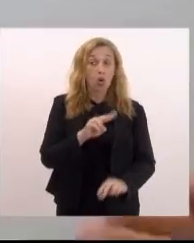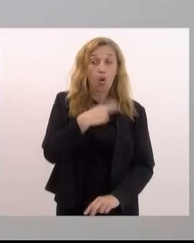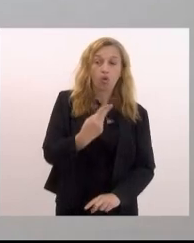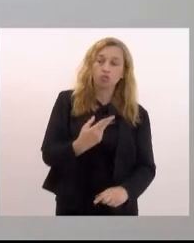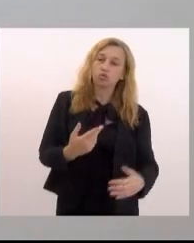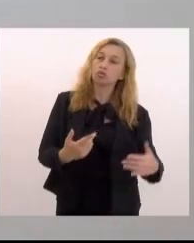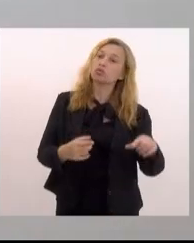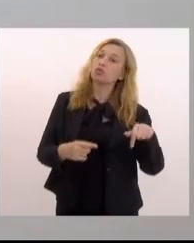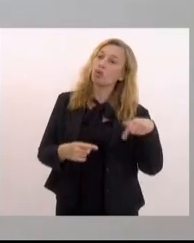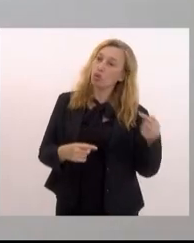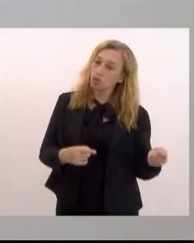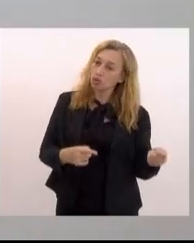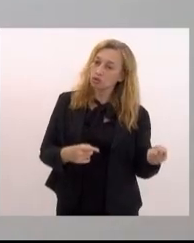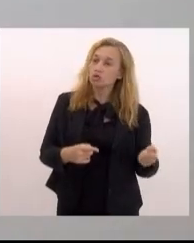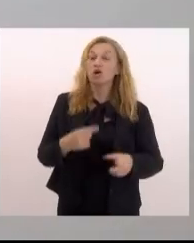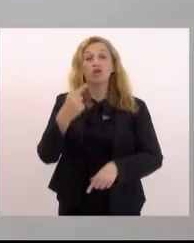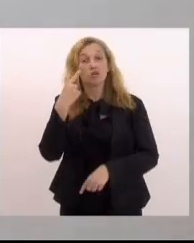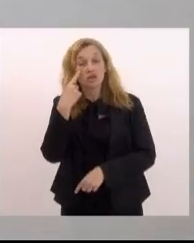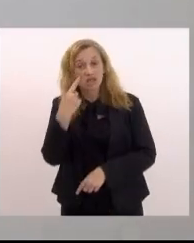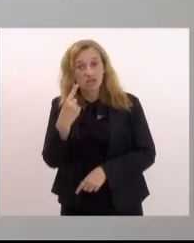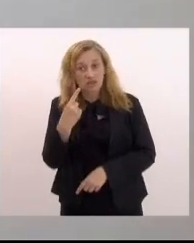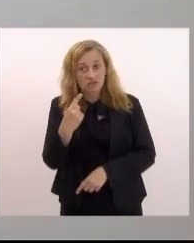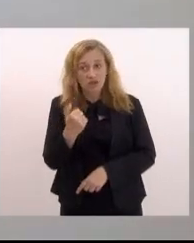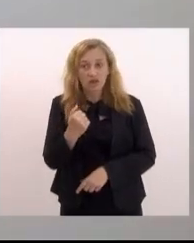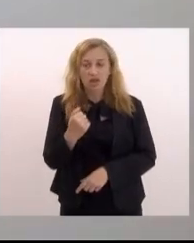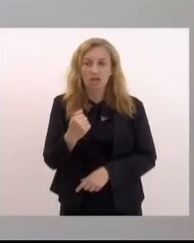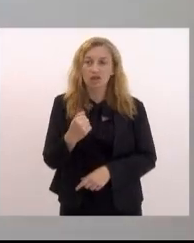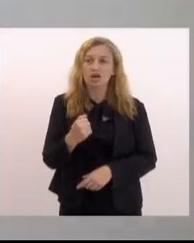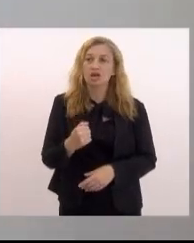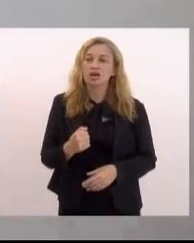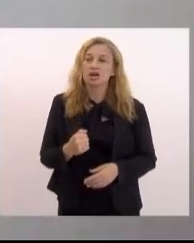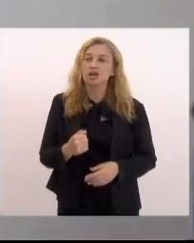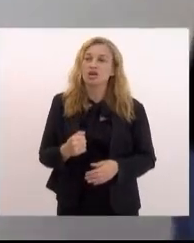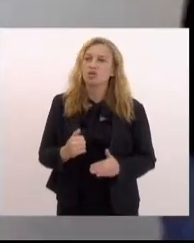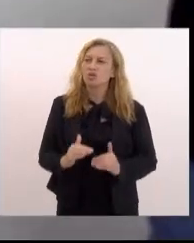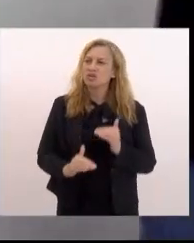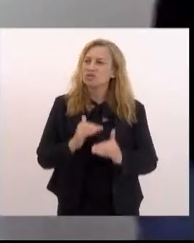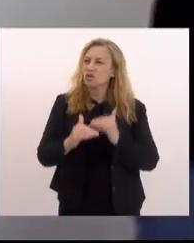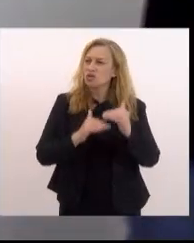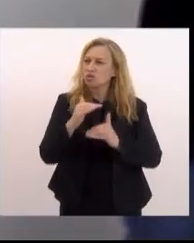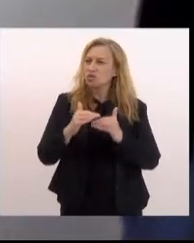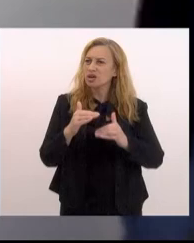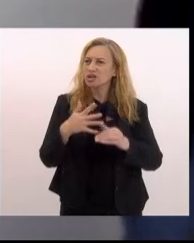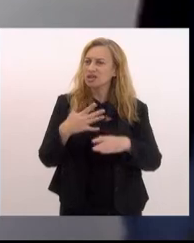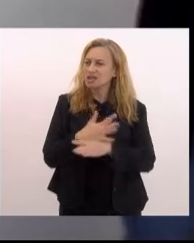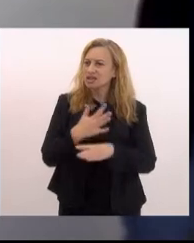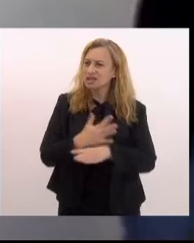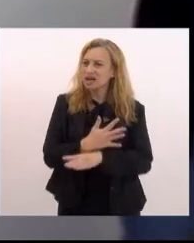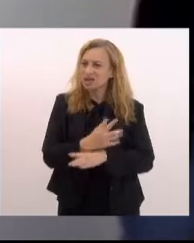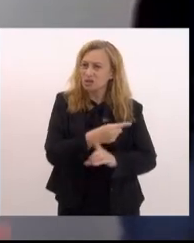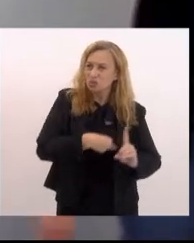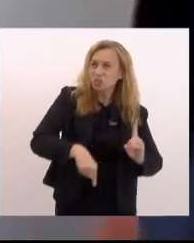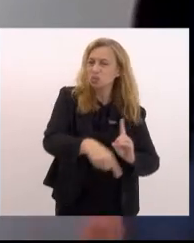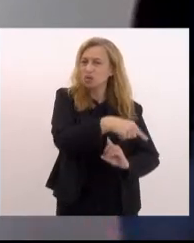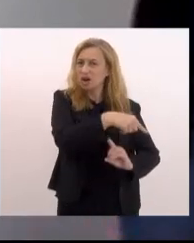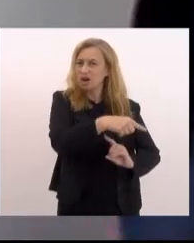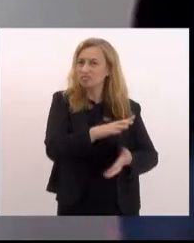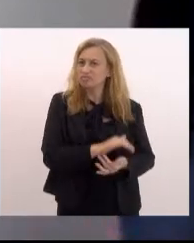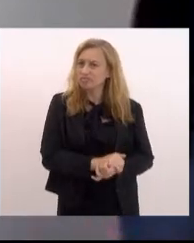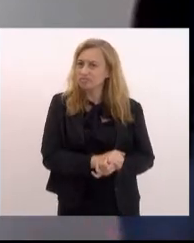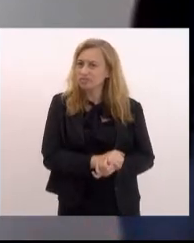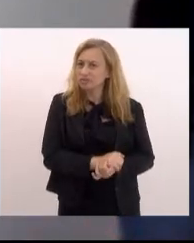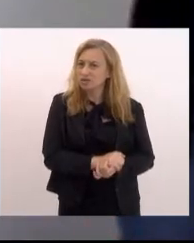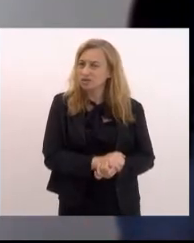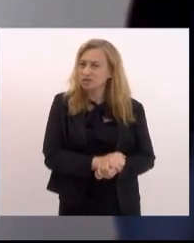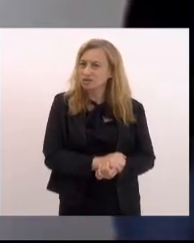isto daí, você, de forma ordenada, promover o desenvolvimento urbano daquela região, uma ocupação de